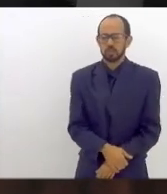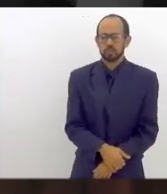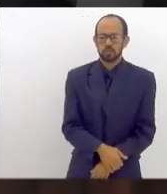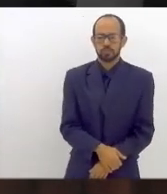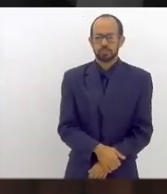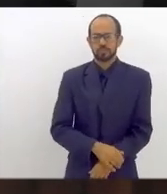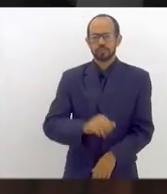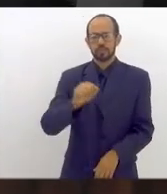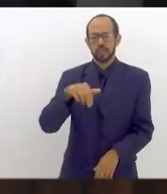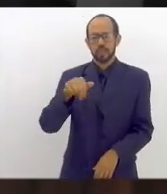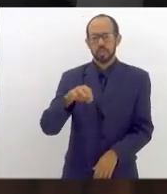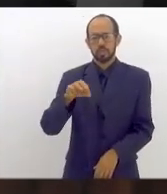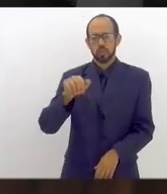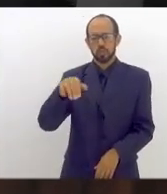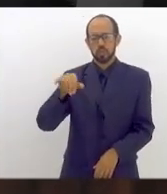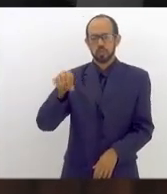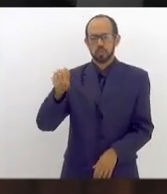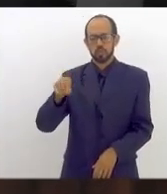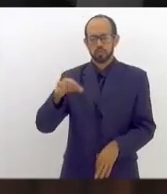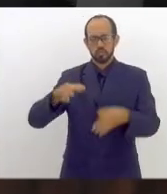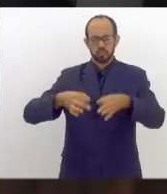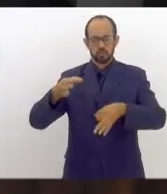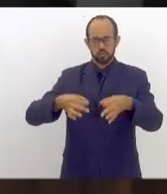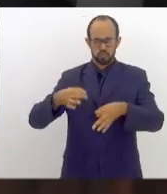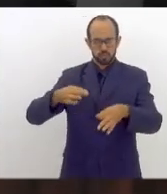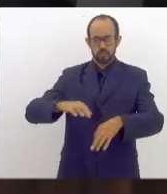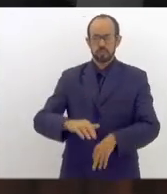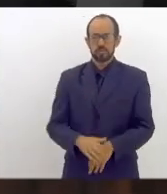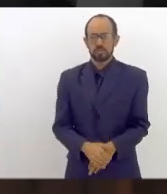Antônio Luchesi Juiz de Direito